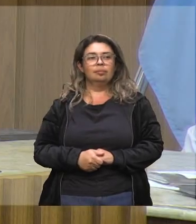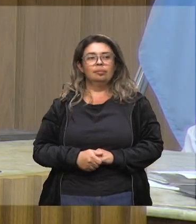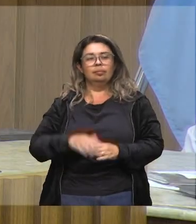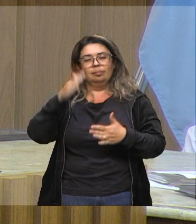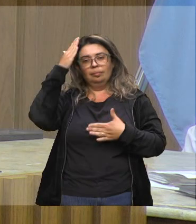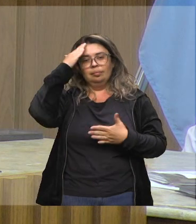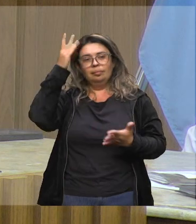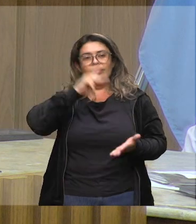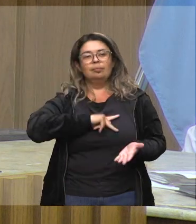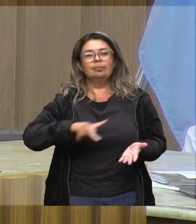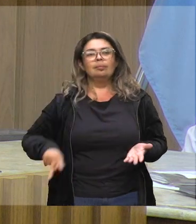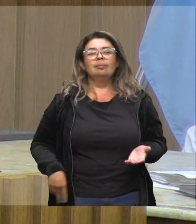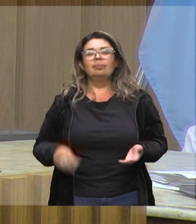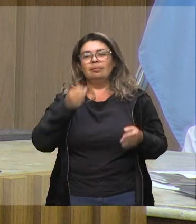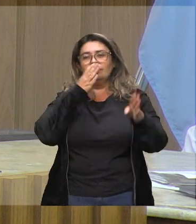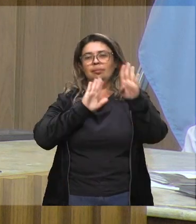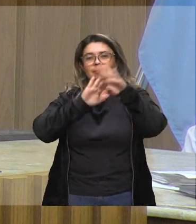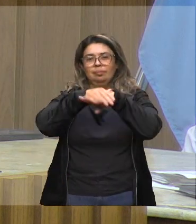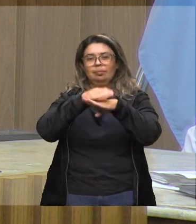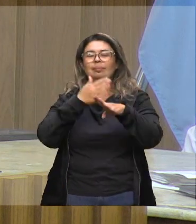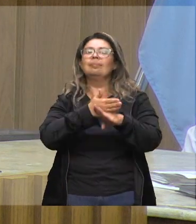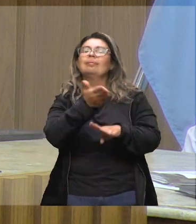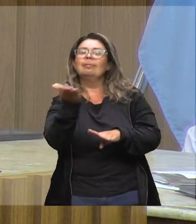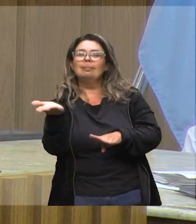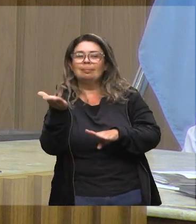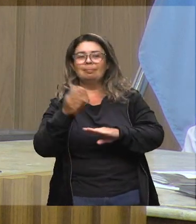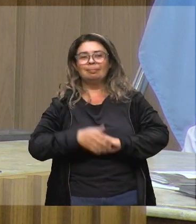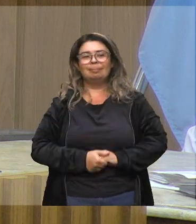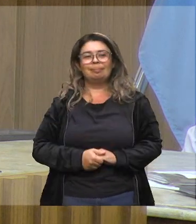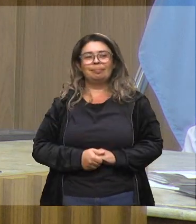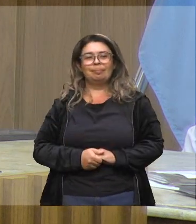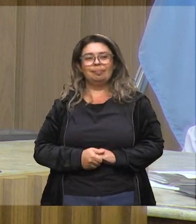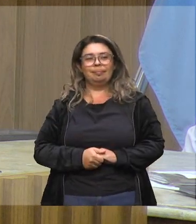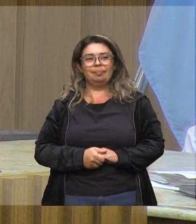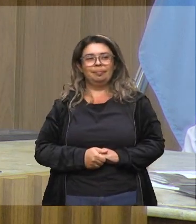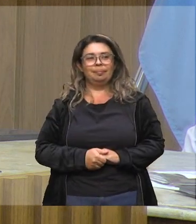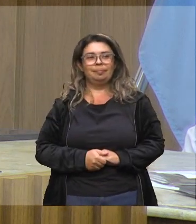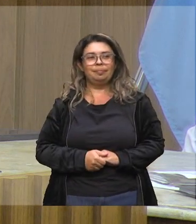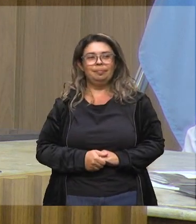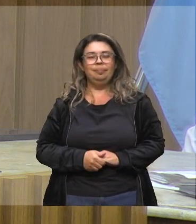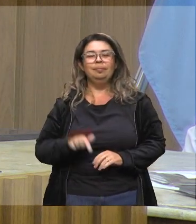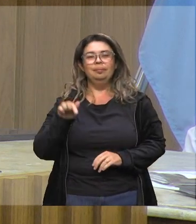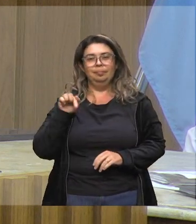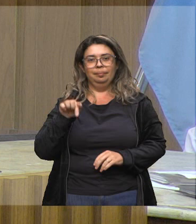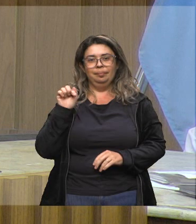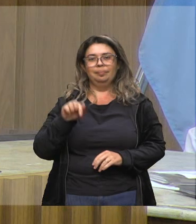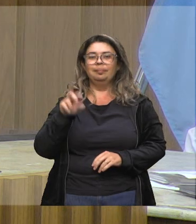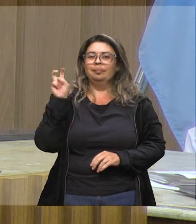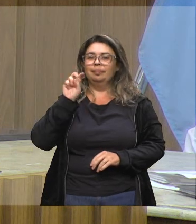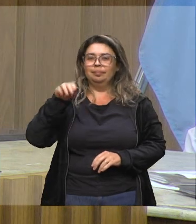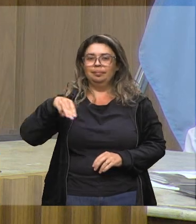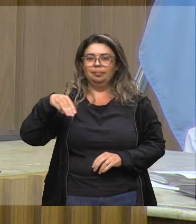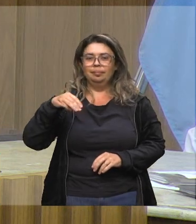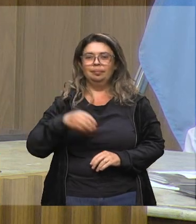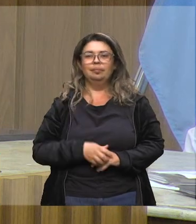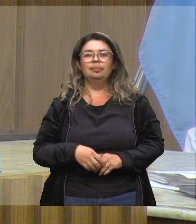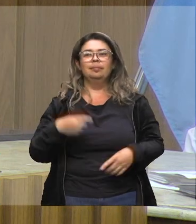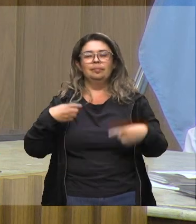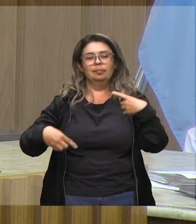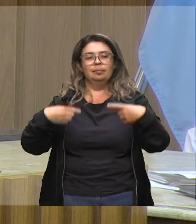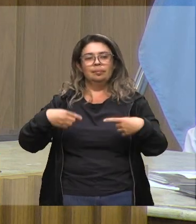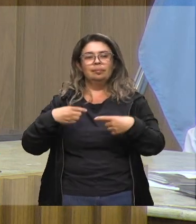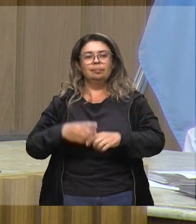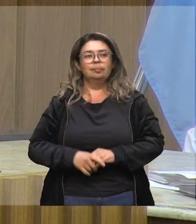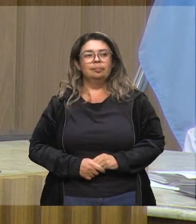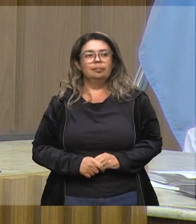Obrigado, senhor presidente. Uma boa noite a todos. Vim fazer uso dos 5 minutos aqui do meu partido, porque eu não